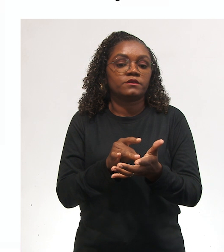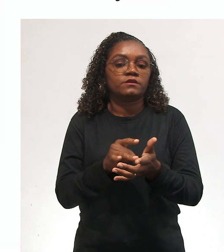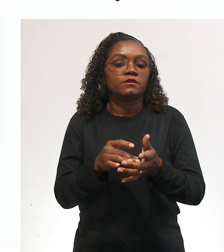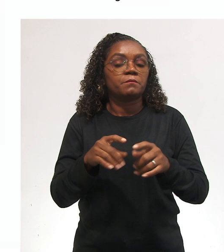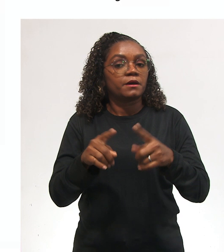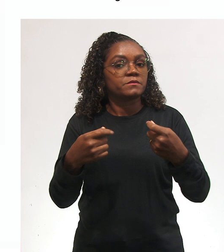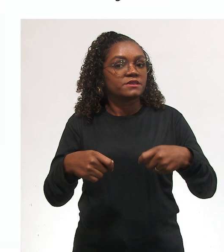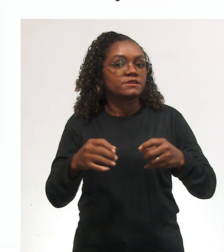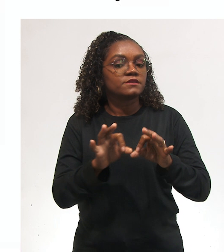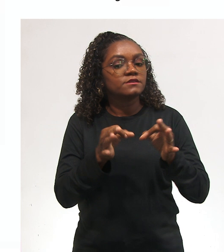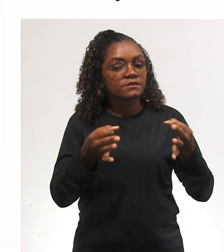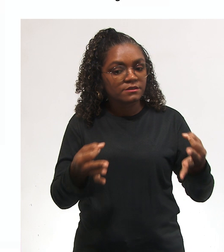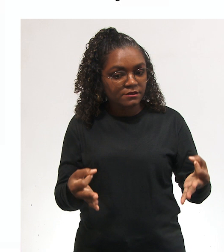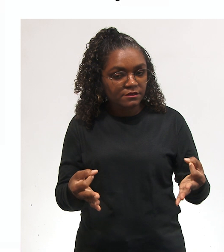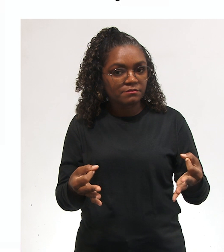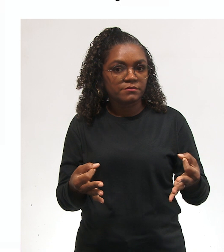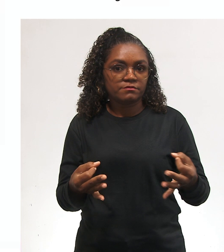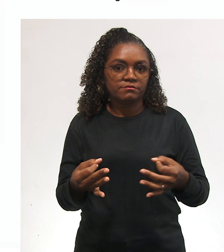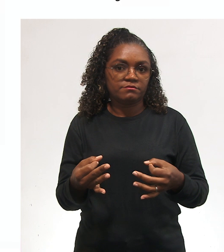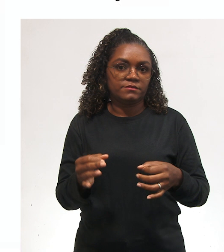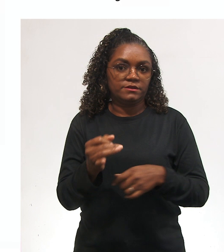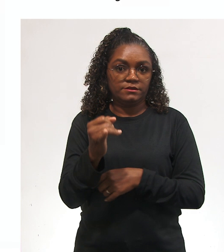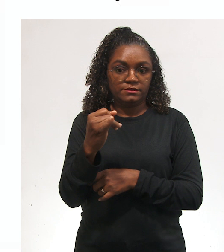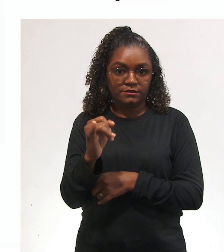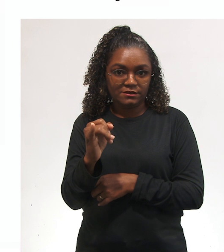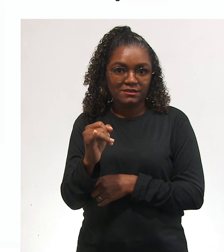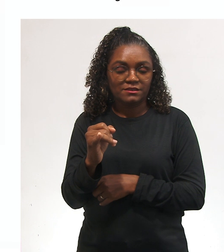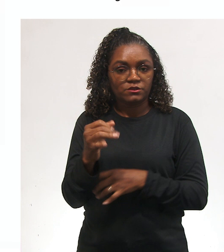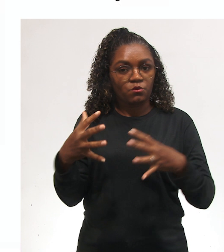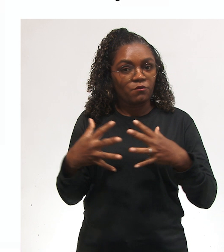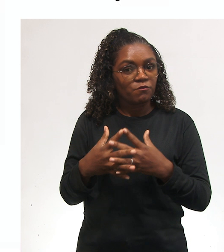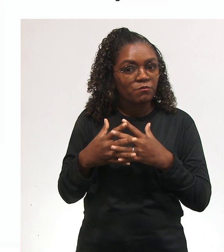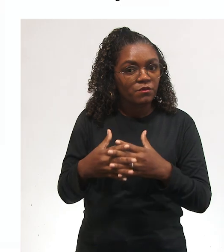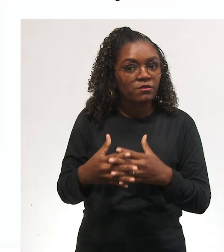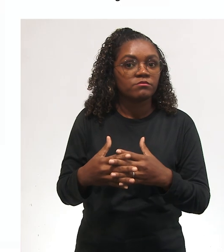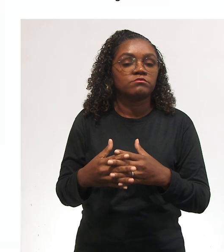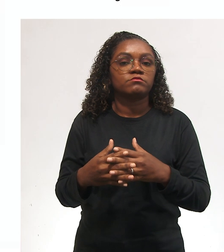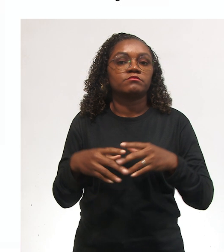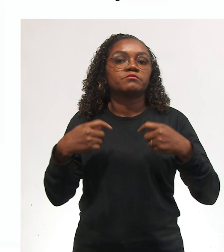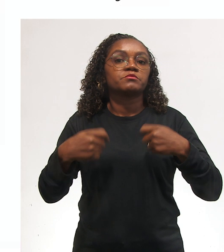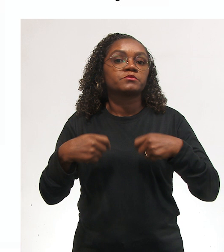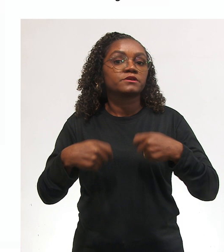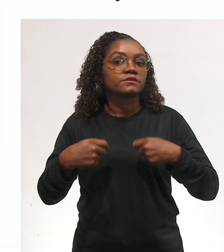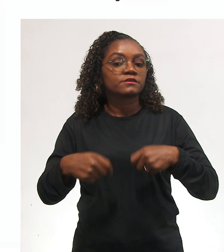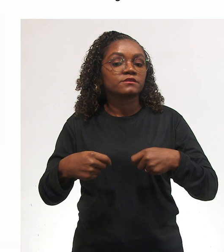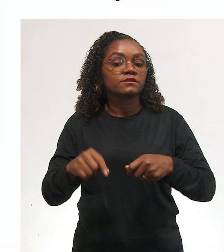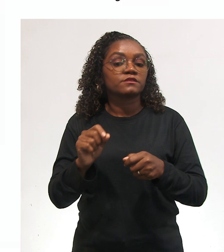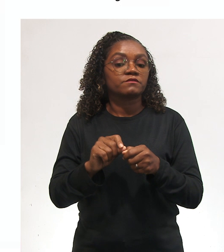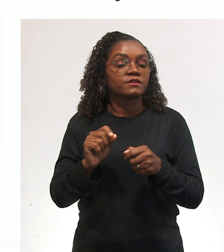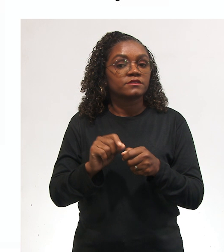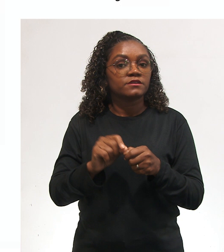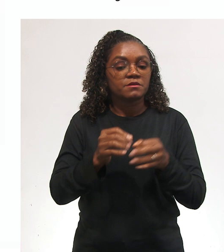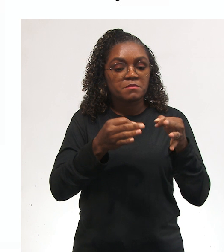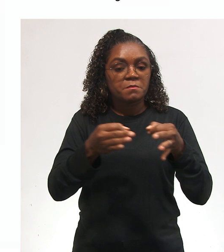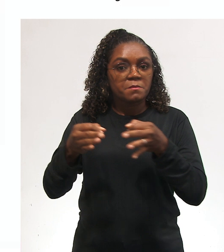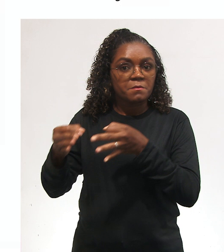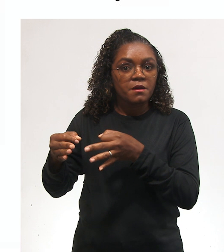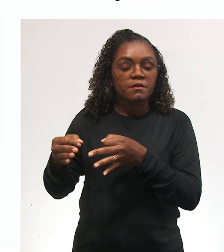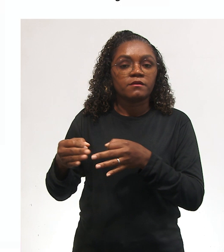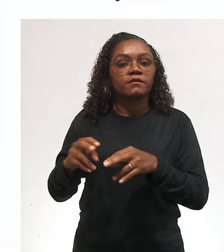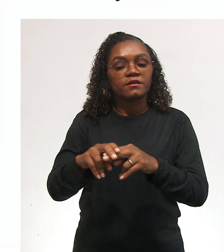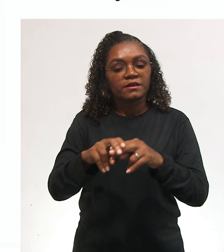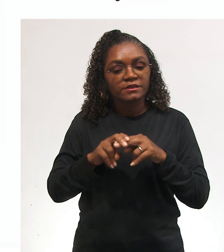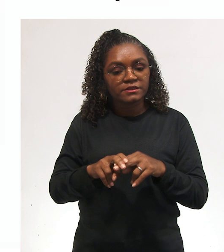ser simples, se aplicado a uma questão complexa, e essa deverá ser decomposta. Dessa forma,